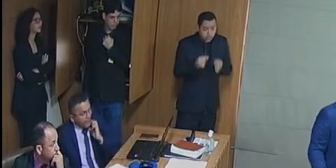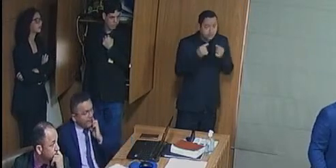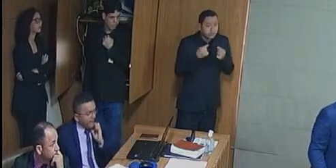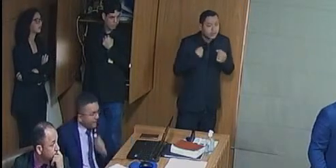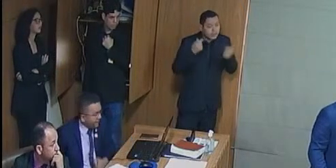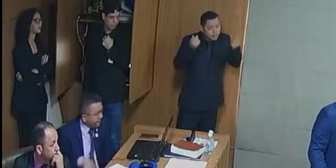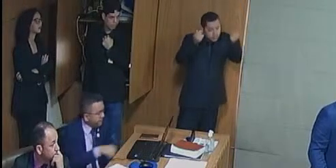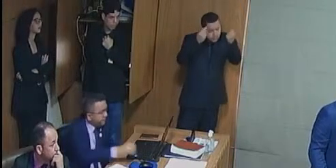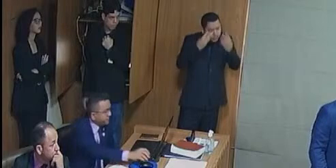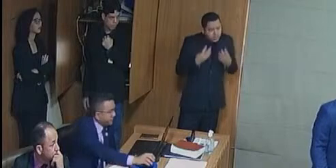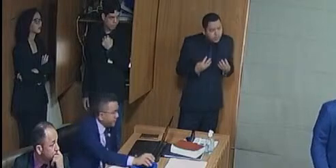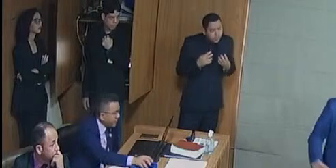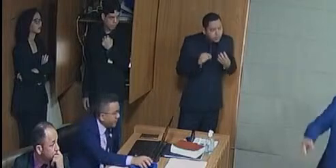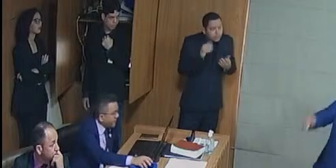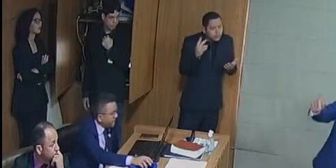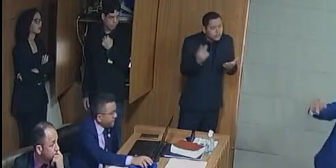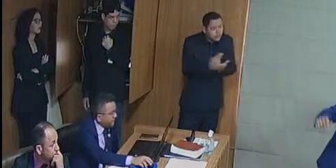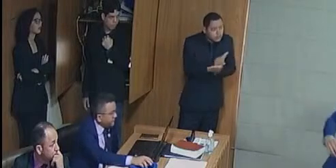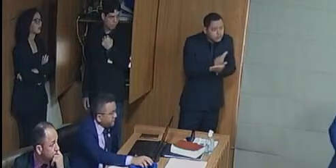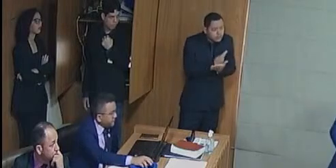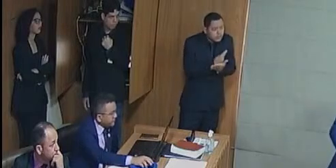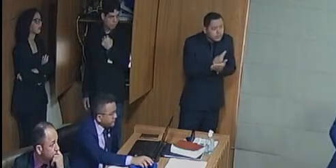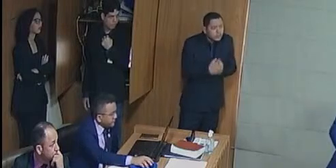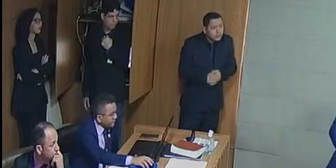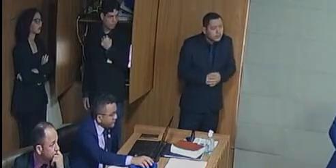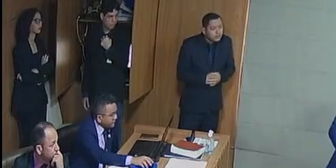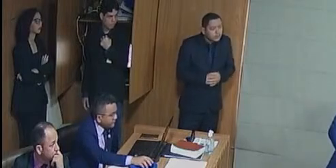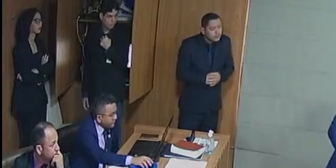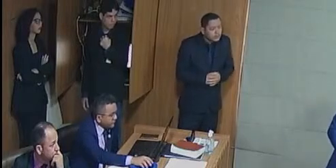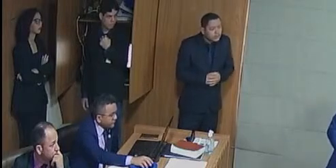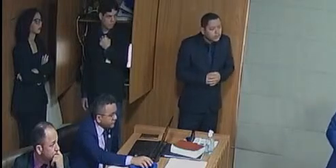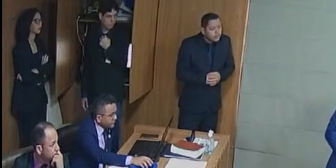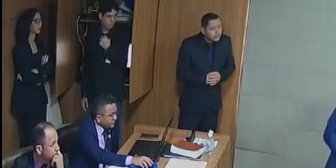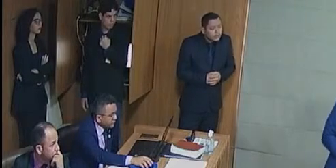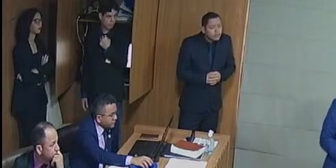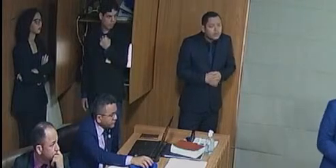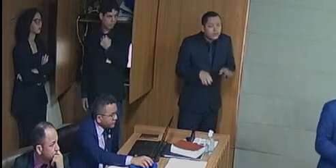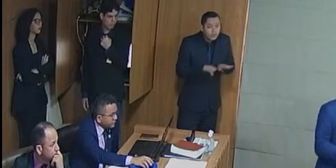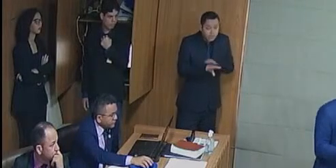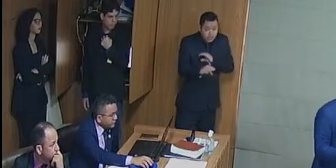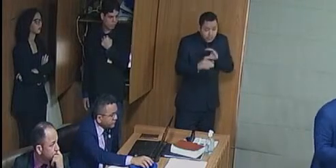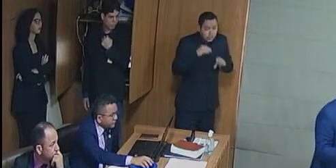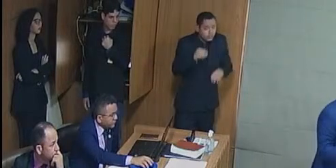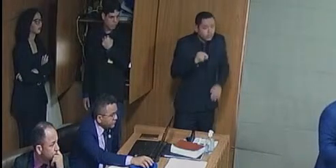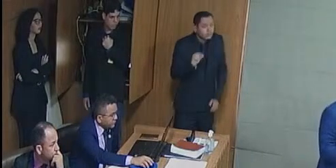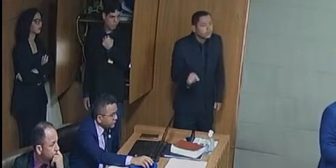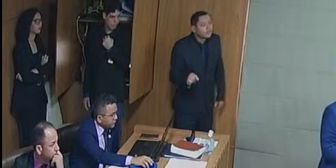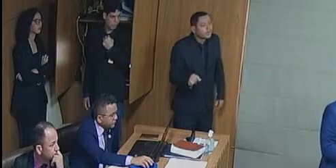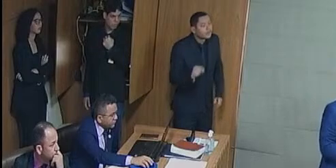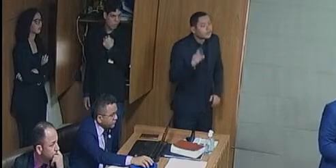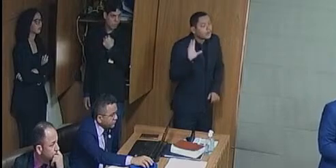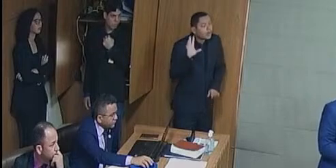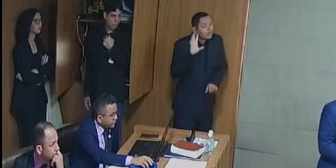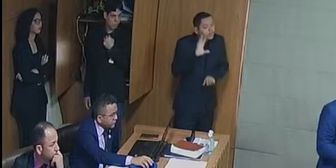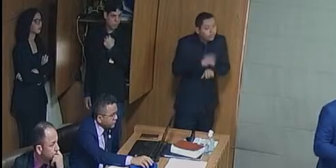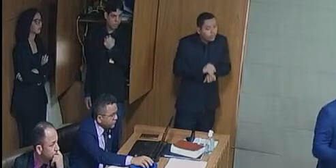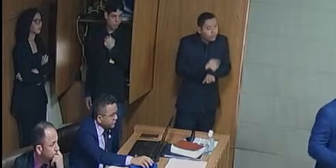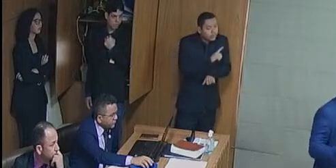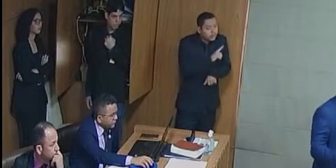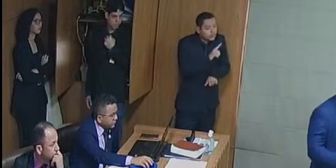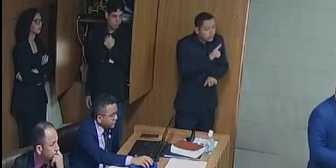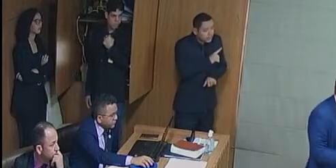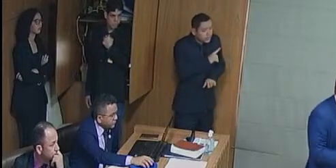o fato eu acho que não tem nos prints mas me mandou uma foto de uma busca apreensão